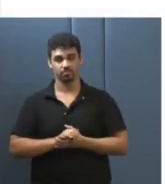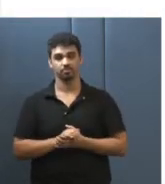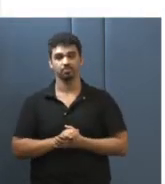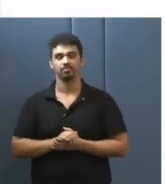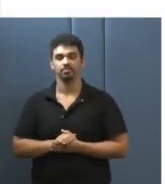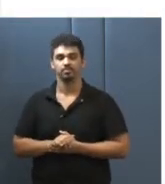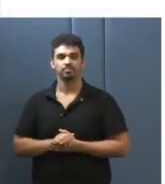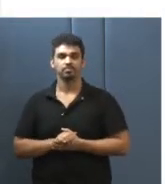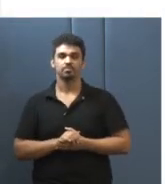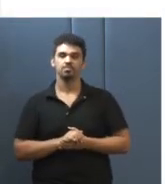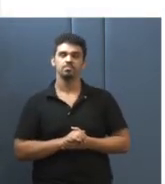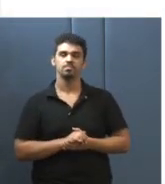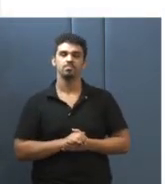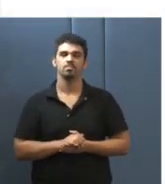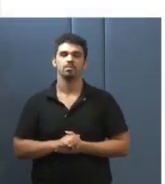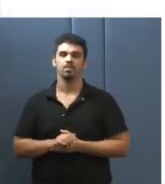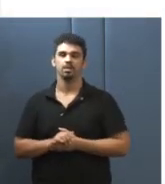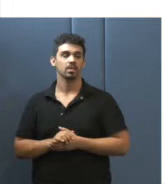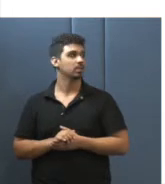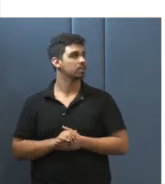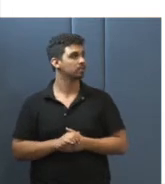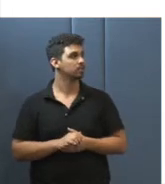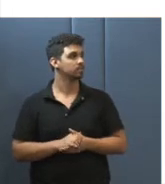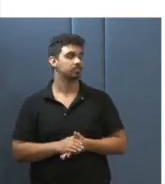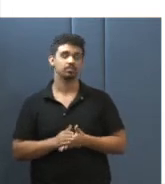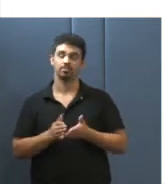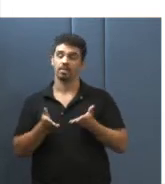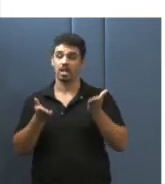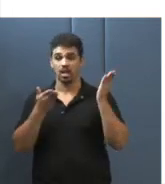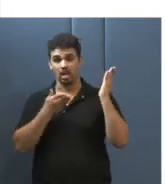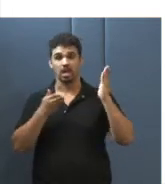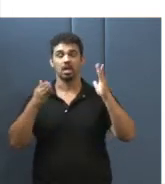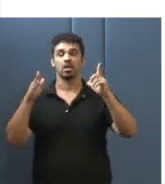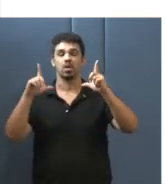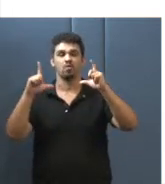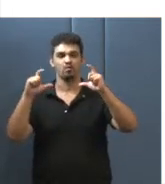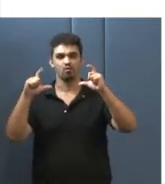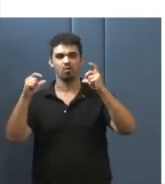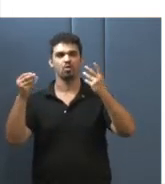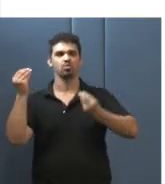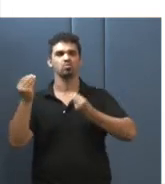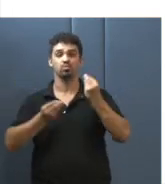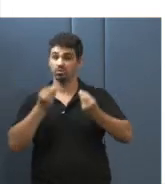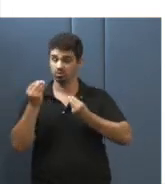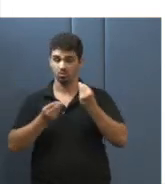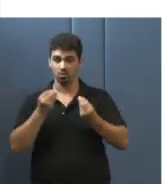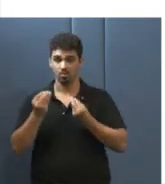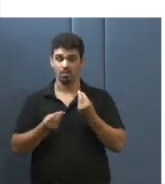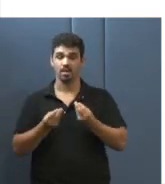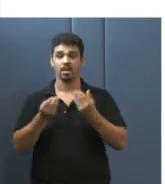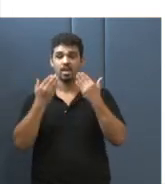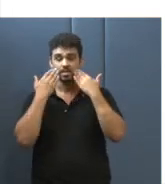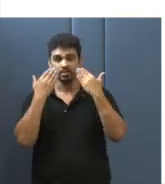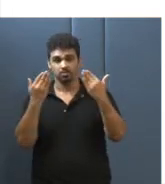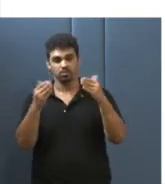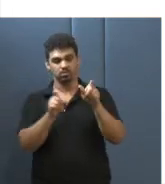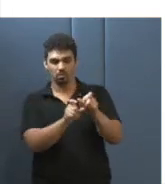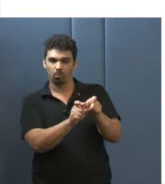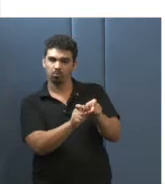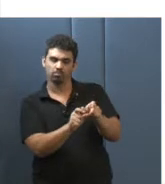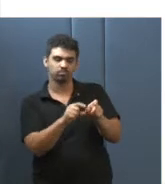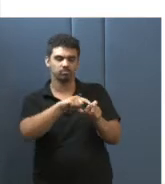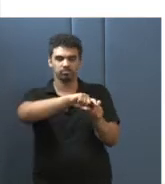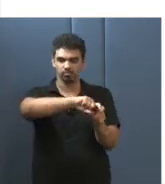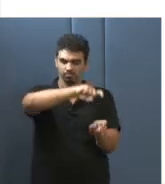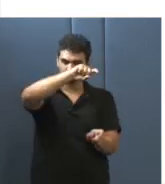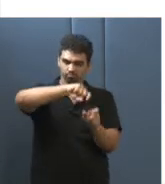Aqui é um pouco da foto daquela exposição, lá no meio da década de 80, aproximadamente, desses países que estão listados aí.